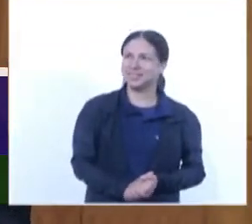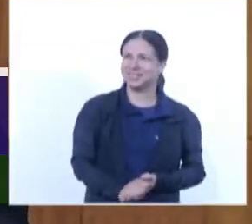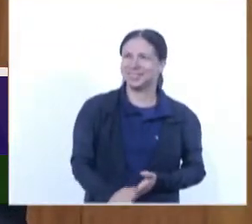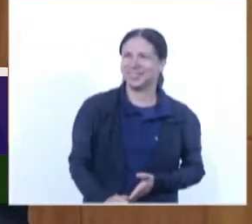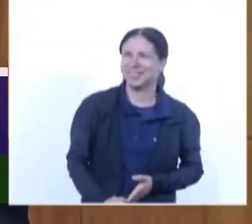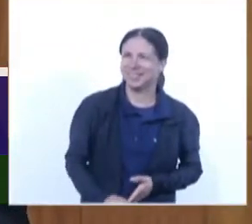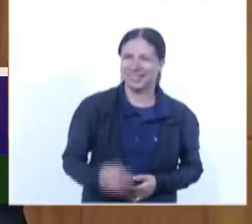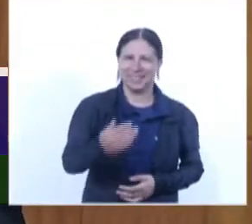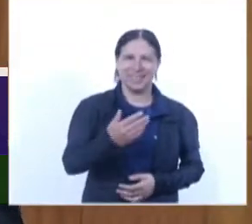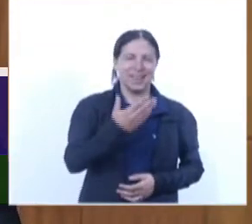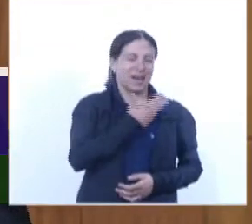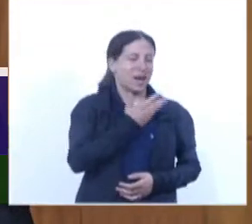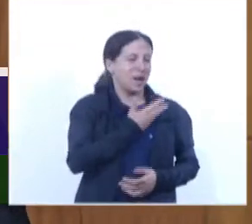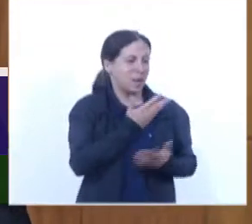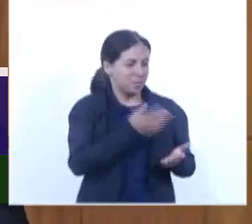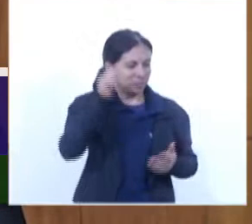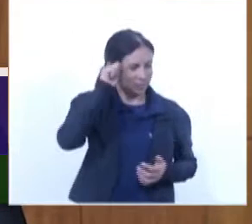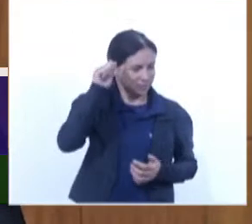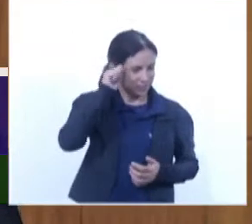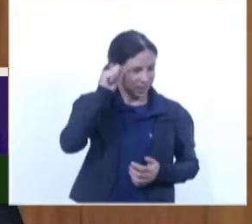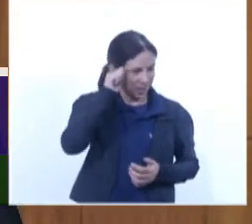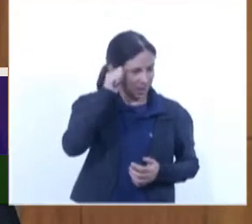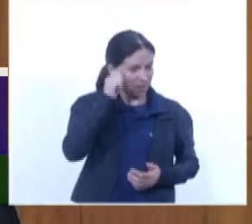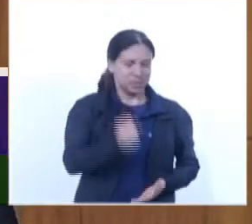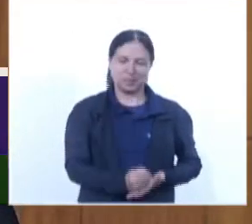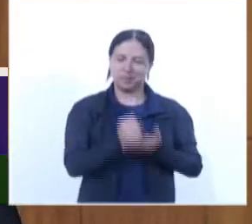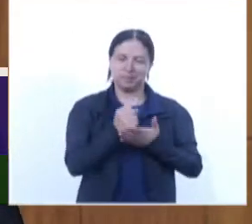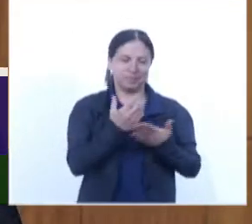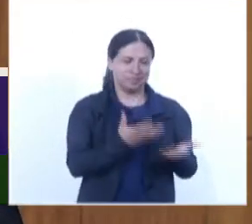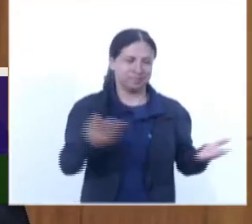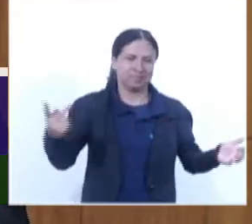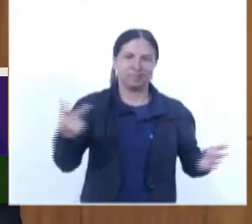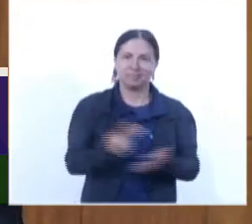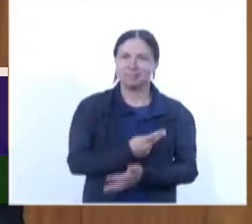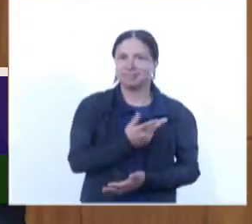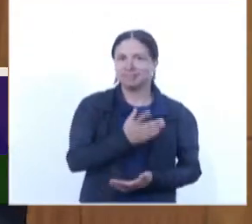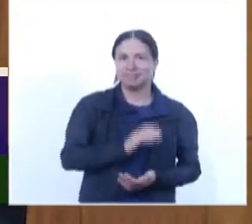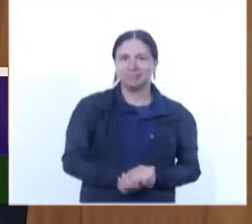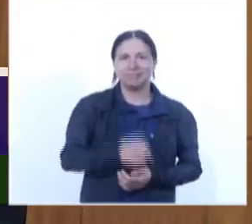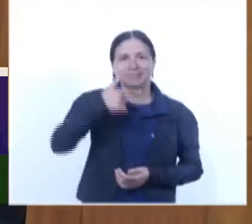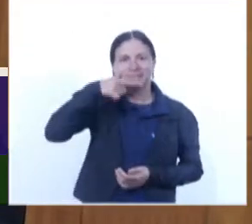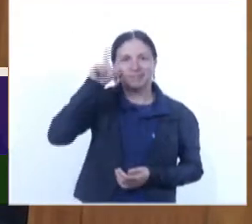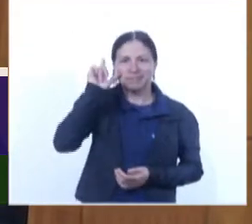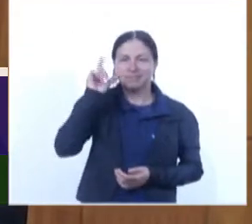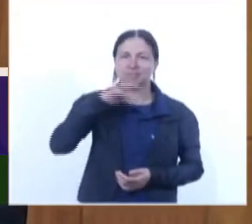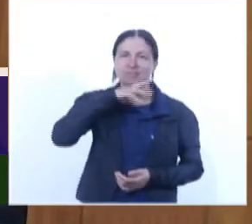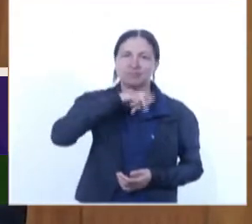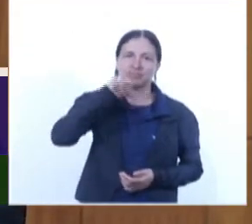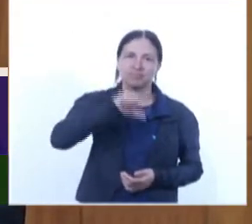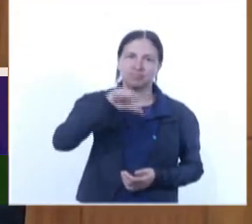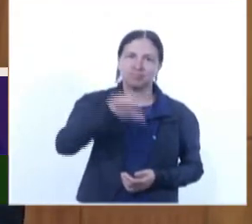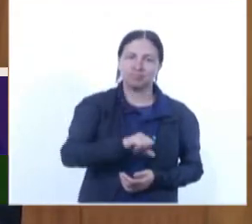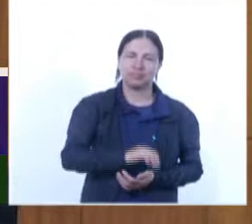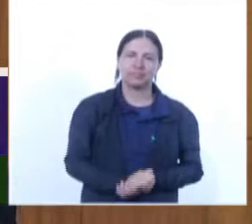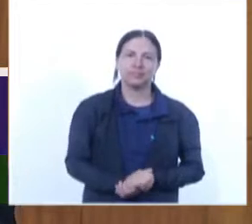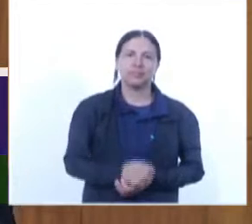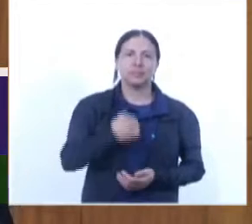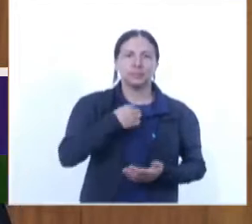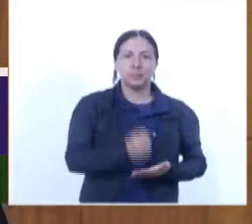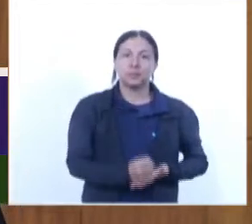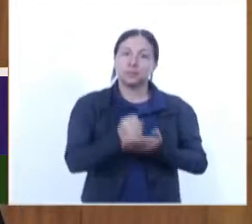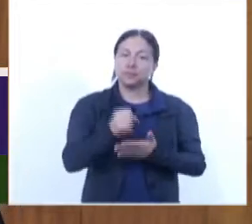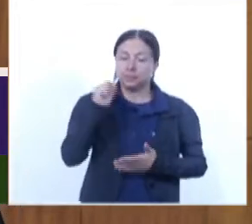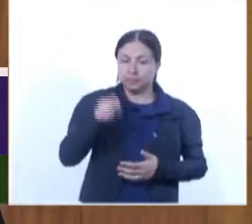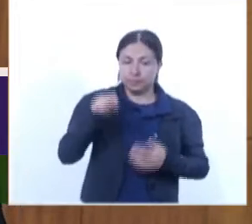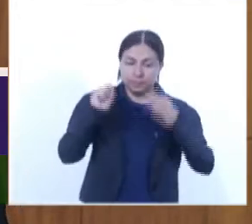parceira vereadora Amanda por uma situação horrível que aconteceu ontem e falar para ela que ela tem um apoio meu e